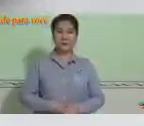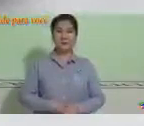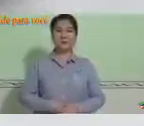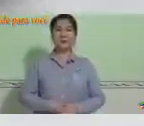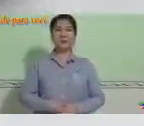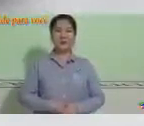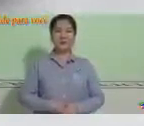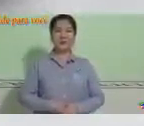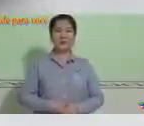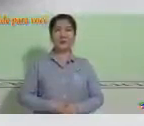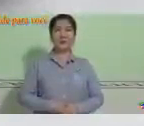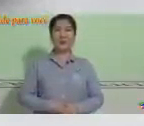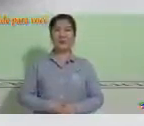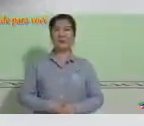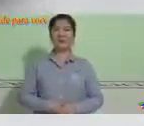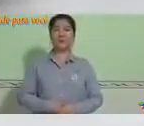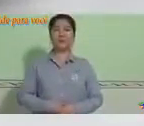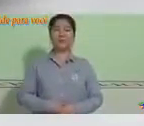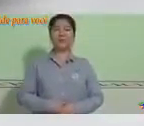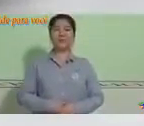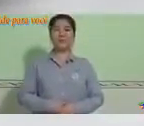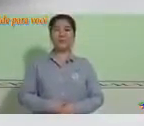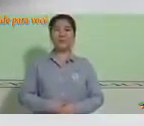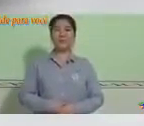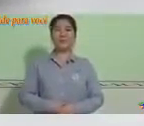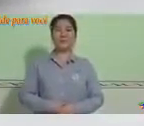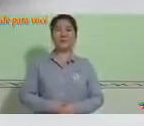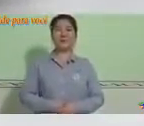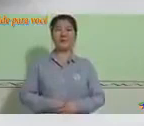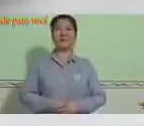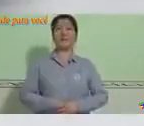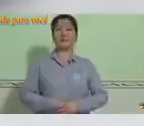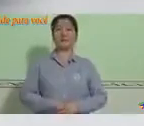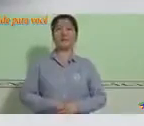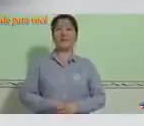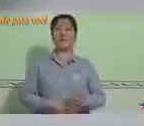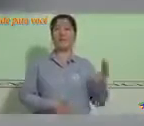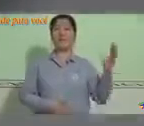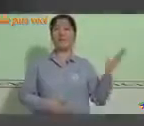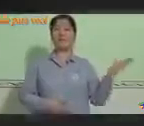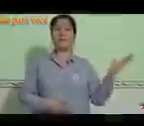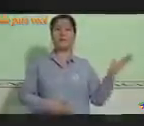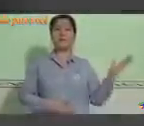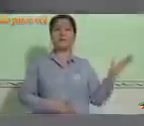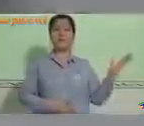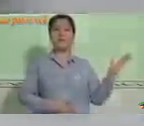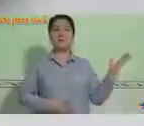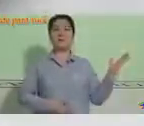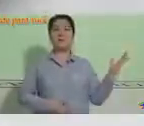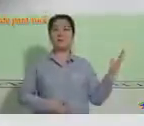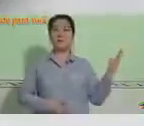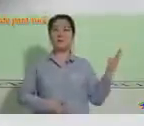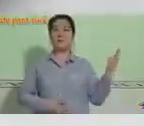Ao colocar a compressa de gelo no joelho é necessário proteger a pele antes, vírgula, como um pano ou uma toalha de rosto, vírgula, pois